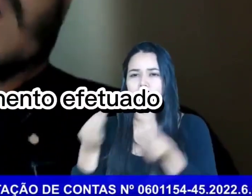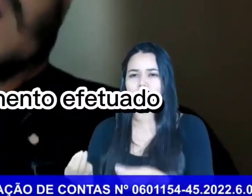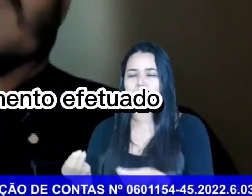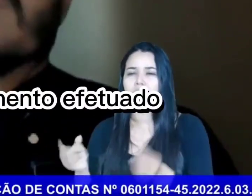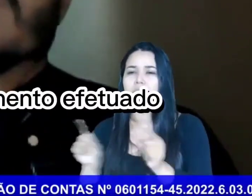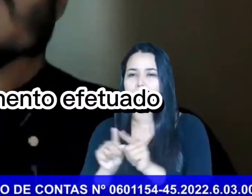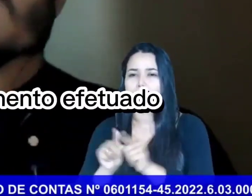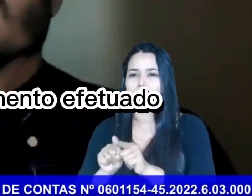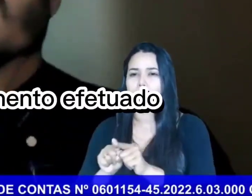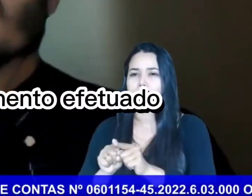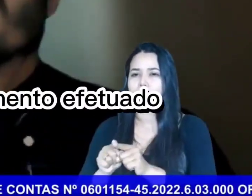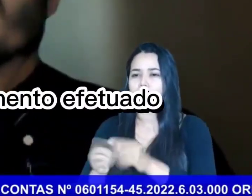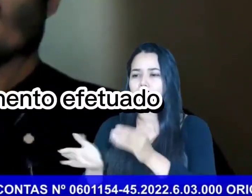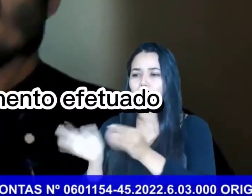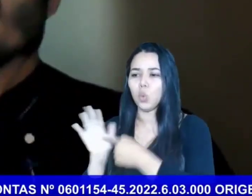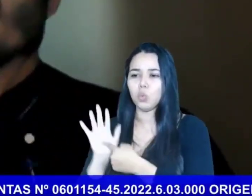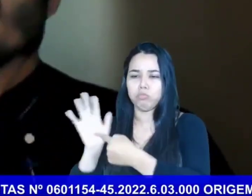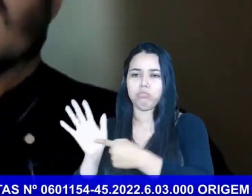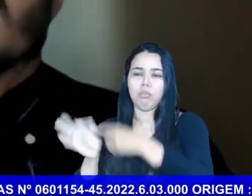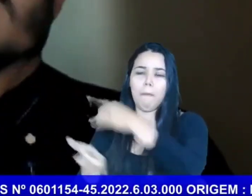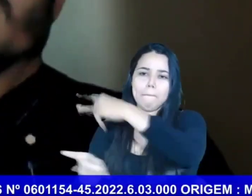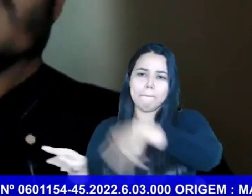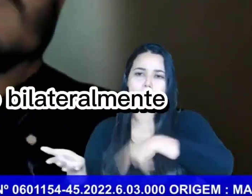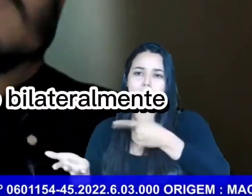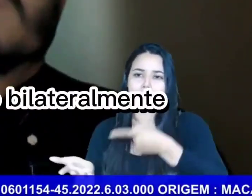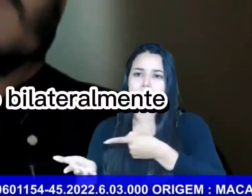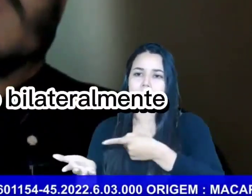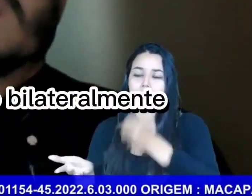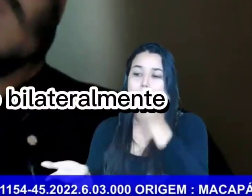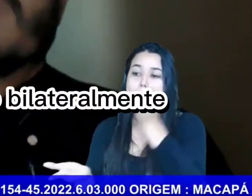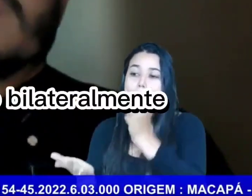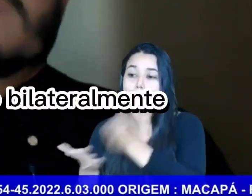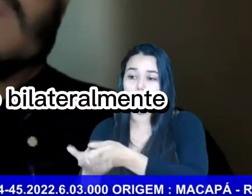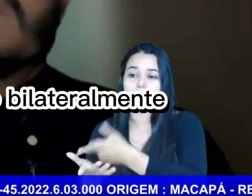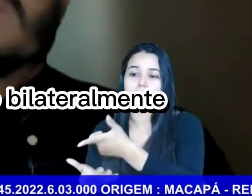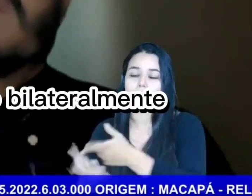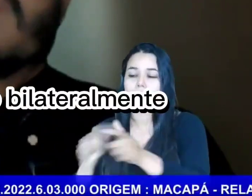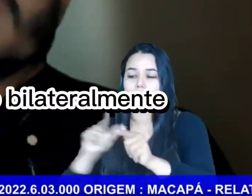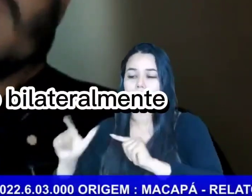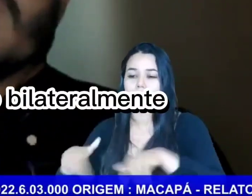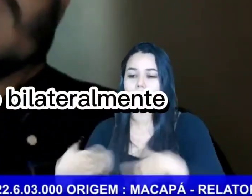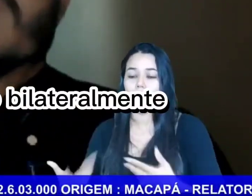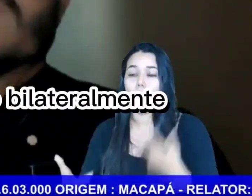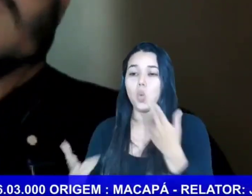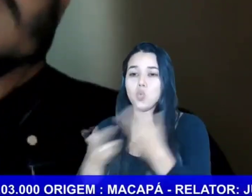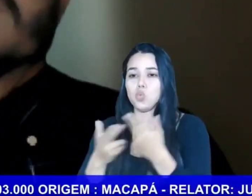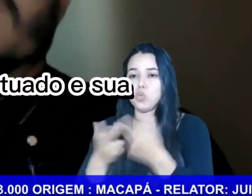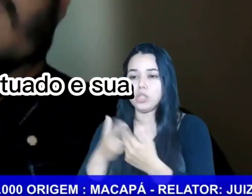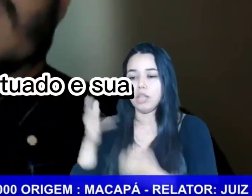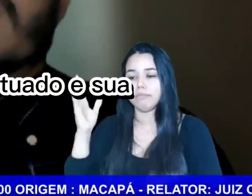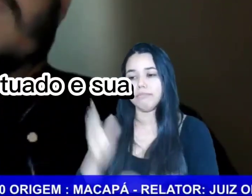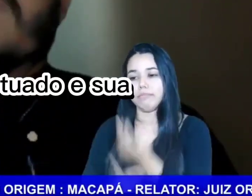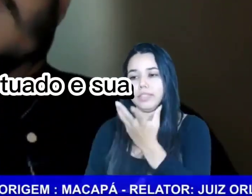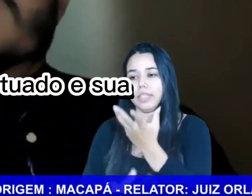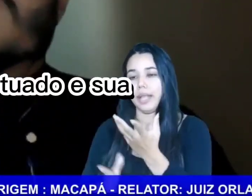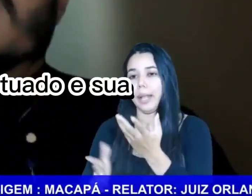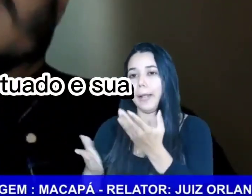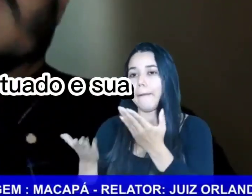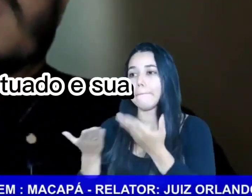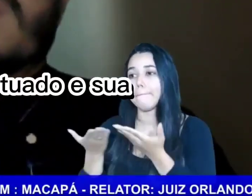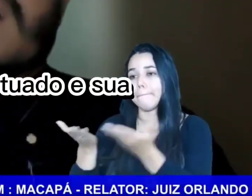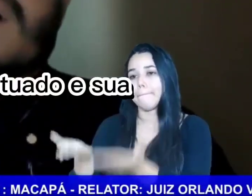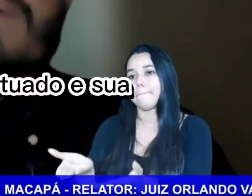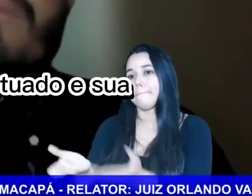de comprovante do pagamento efetuado, ou seja, documentos hábeis e produzidos bilateralmente que comprovam o